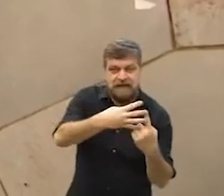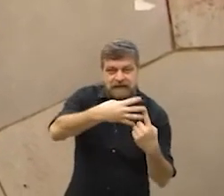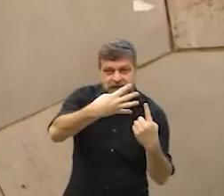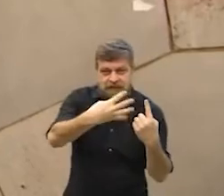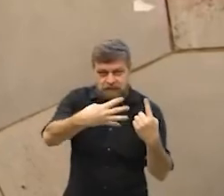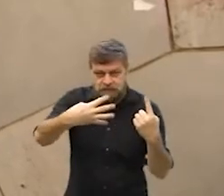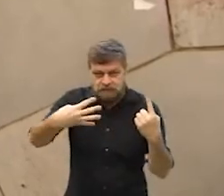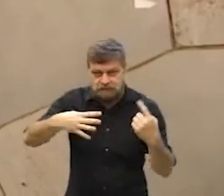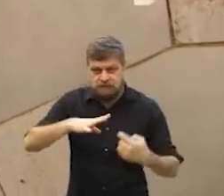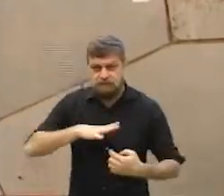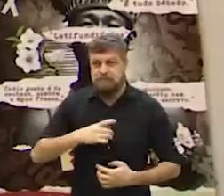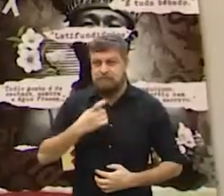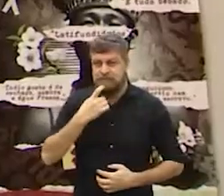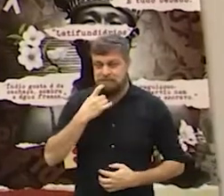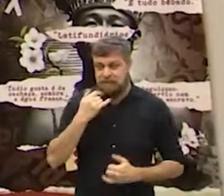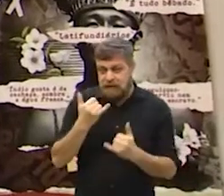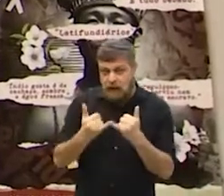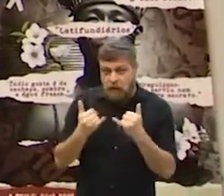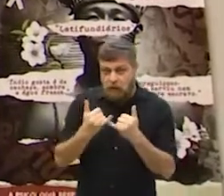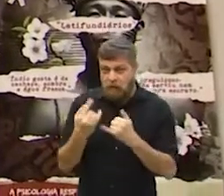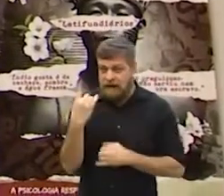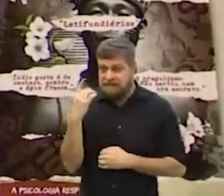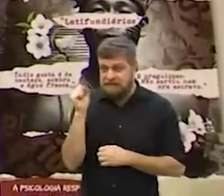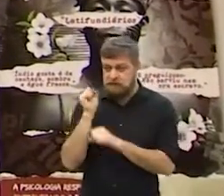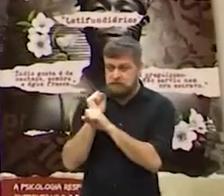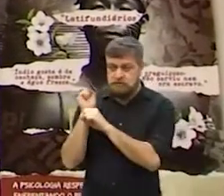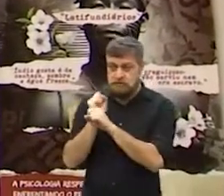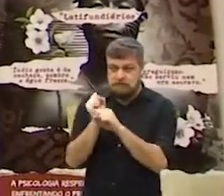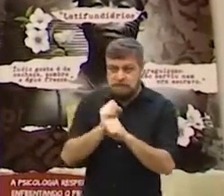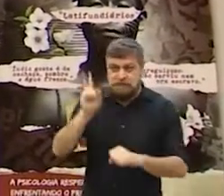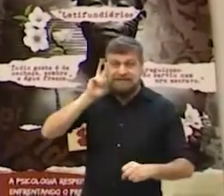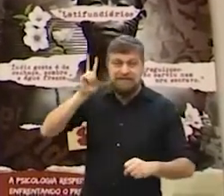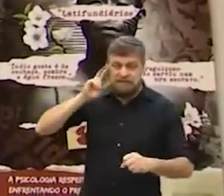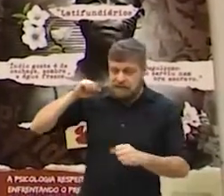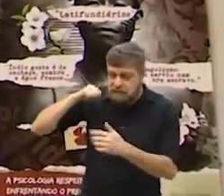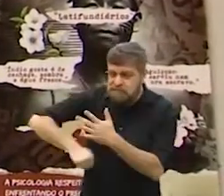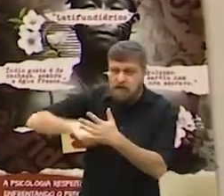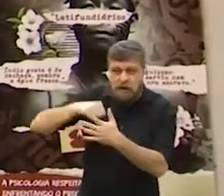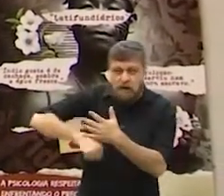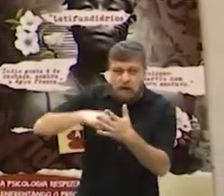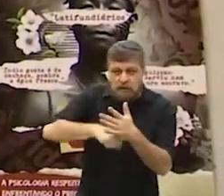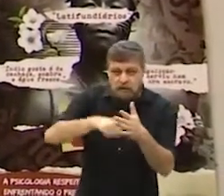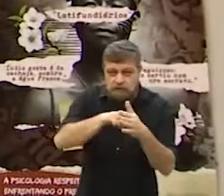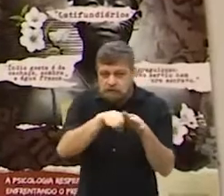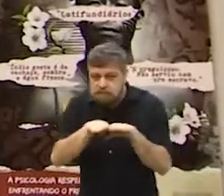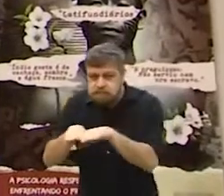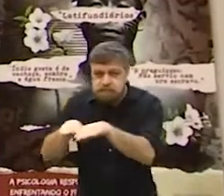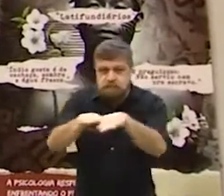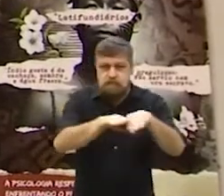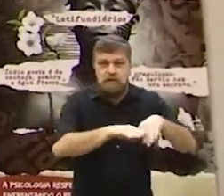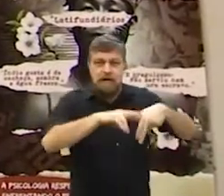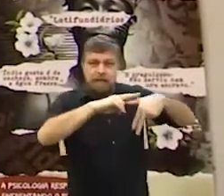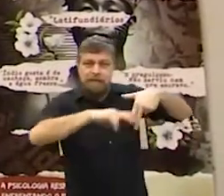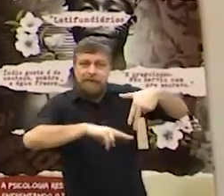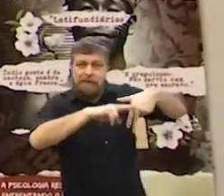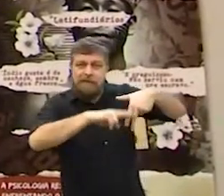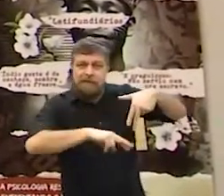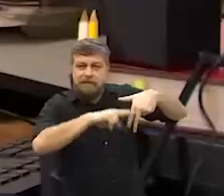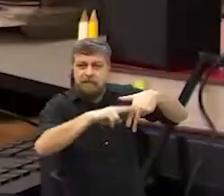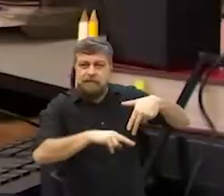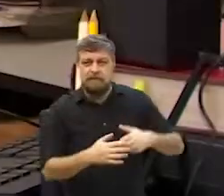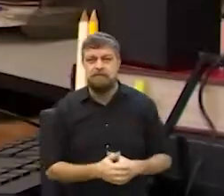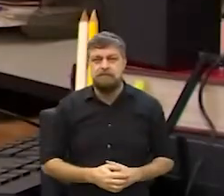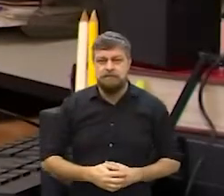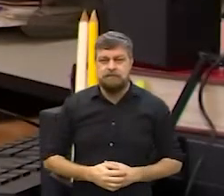LGBT de Campinas são quase dezoito anos de história de luta em defesa da igualdade de